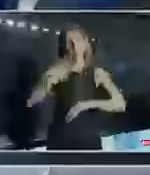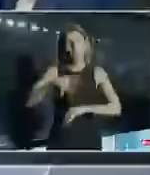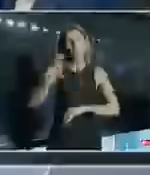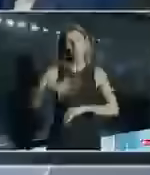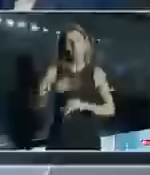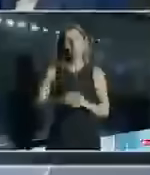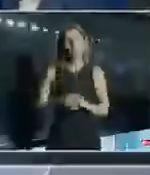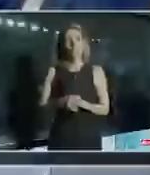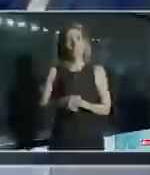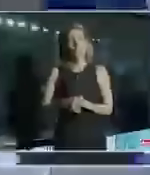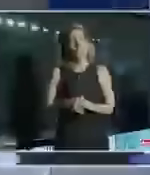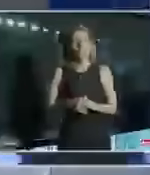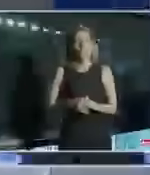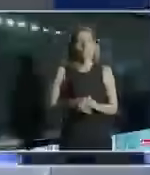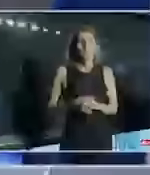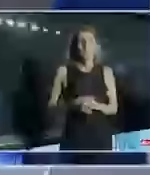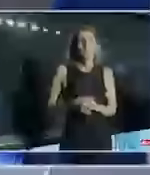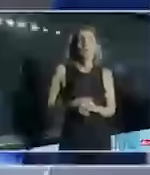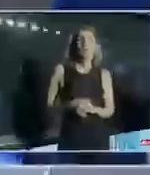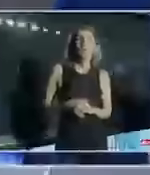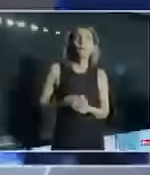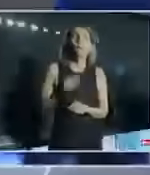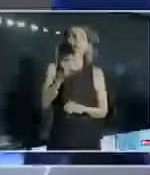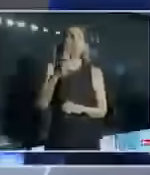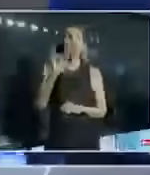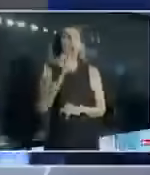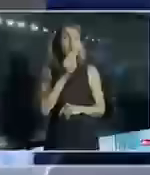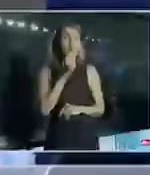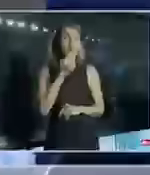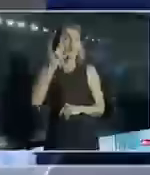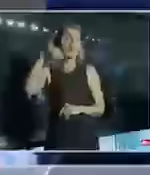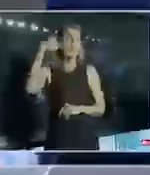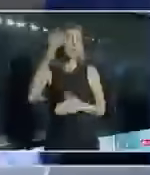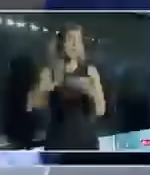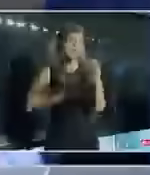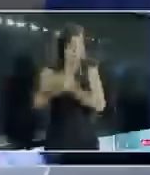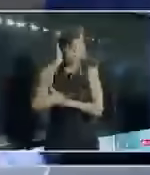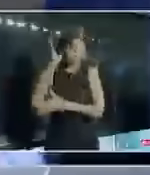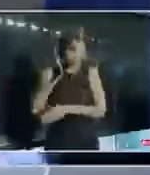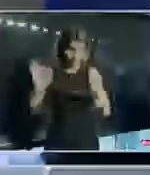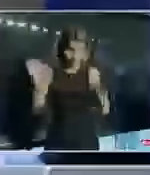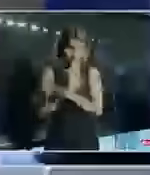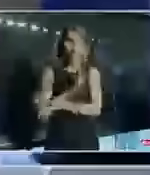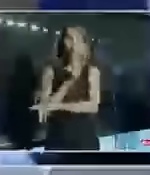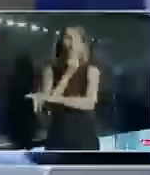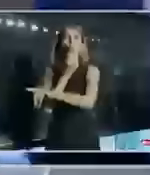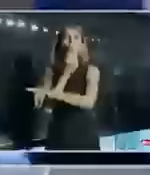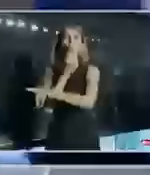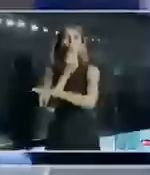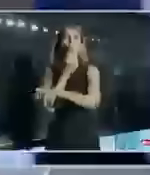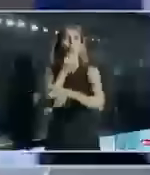relação a ao TRE nesse caso né agora me parece que o tre é um órgão técnico é um órgão